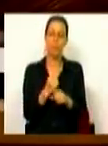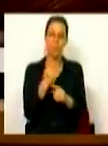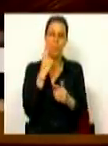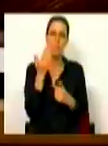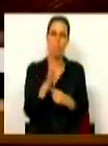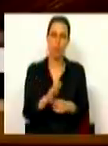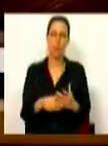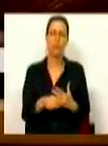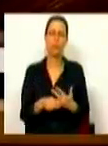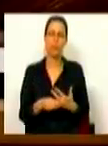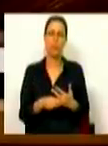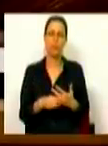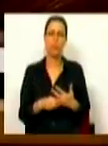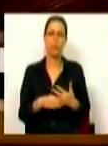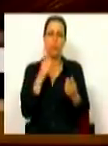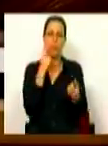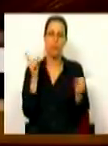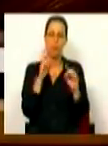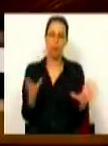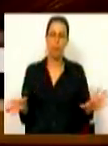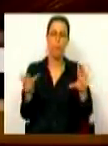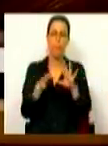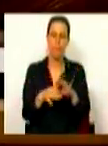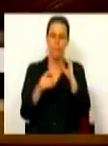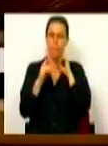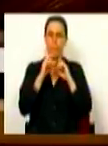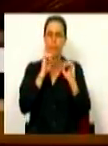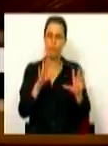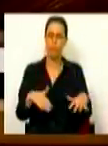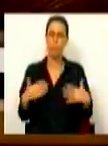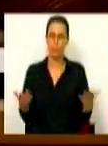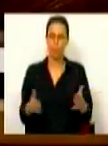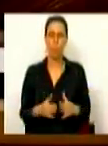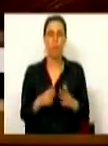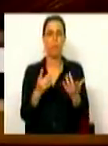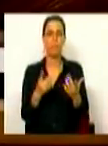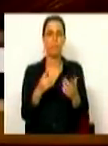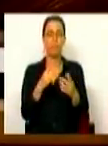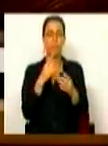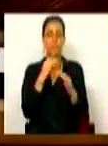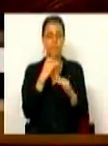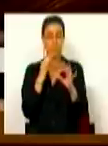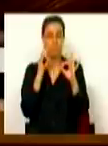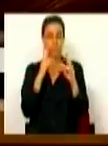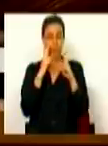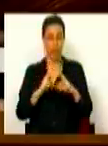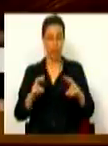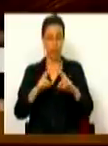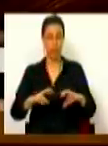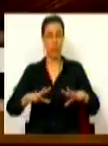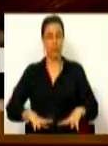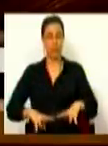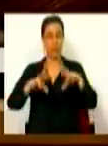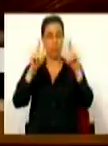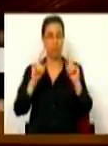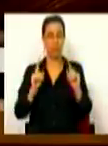mostram claramente que voltar a convergir é possível. A despesa total em investigação e